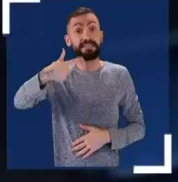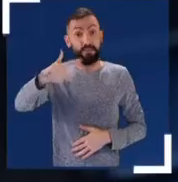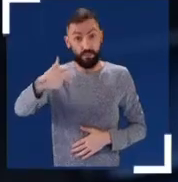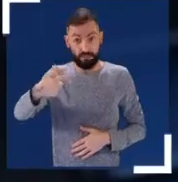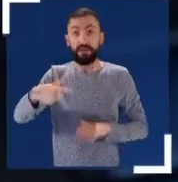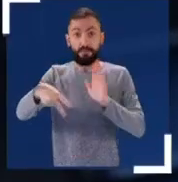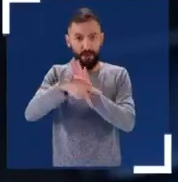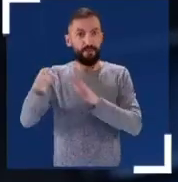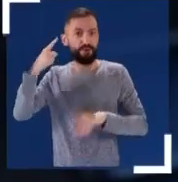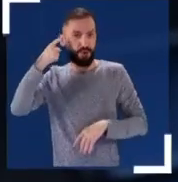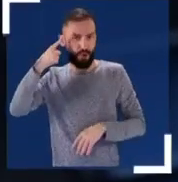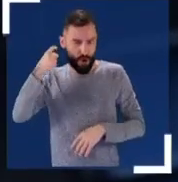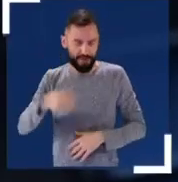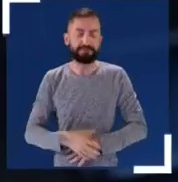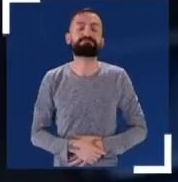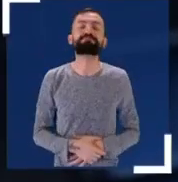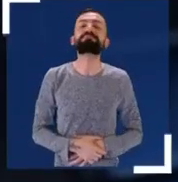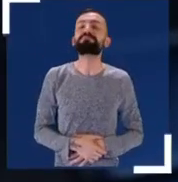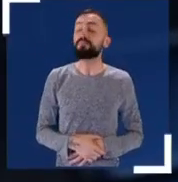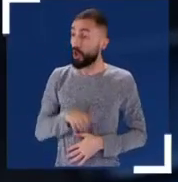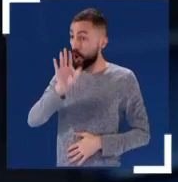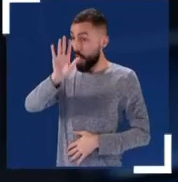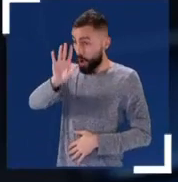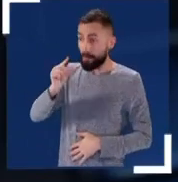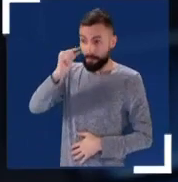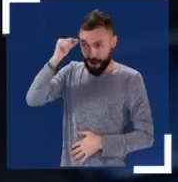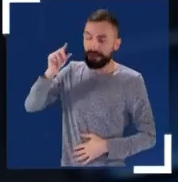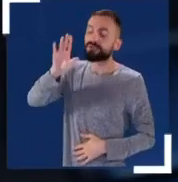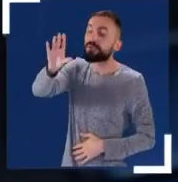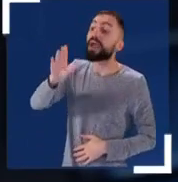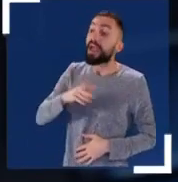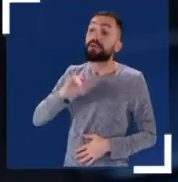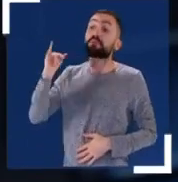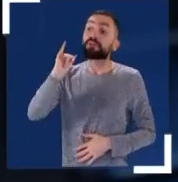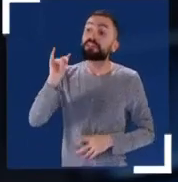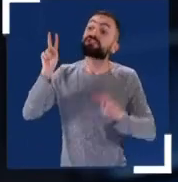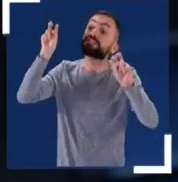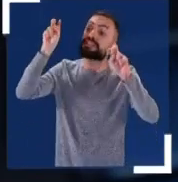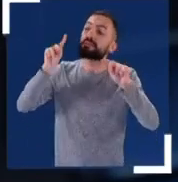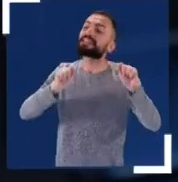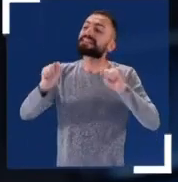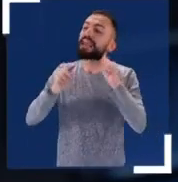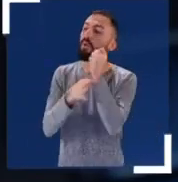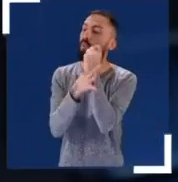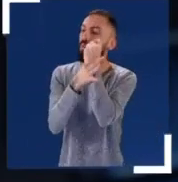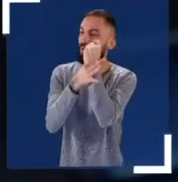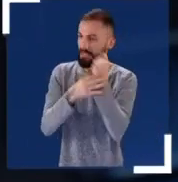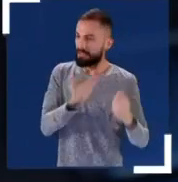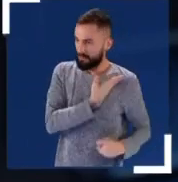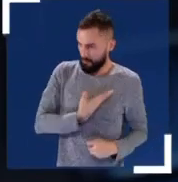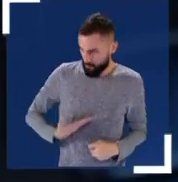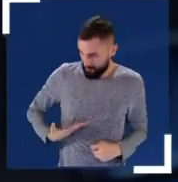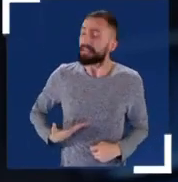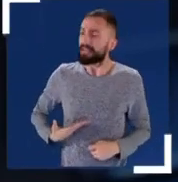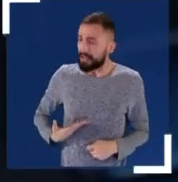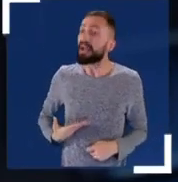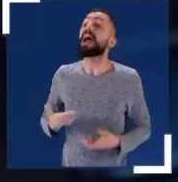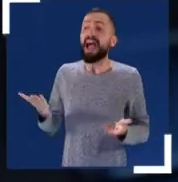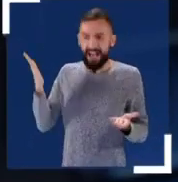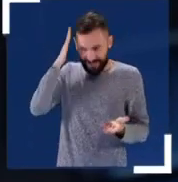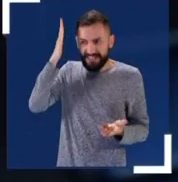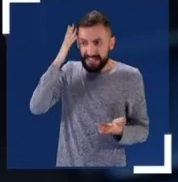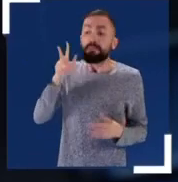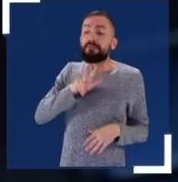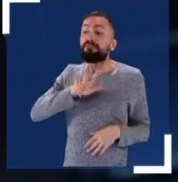candidato. Márcio, o tema é segurança pública, um tema importante em São Paulo. Nós vamos, entre outras medidas, implantar um sistema